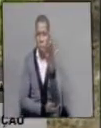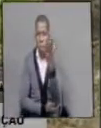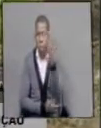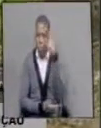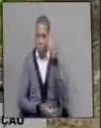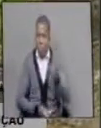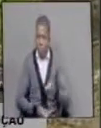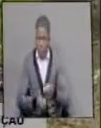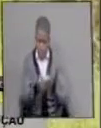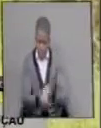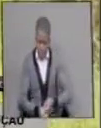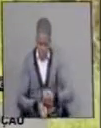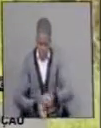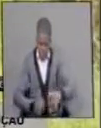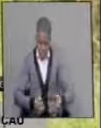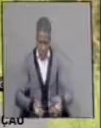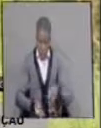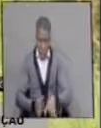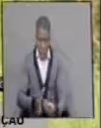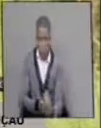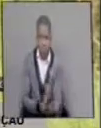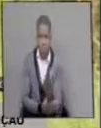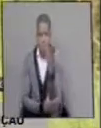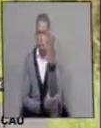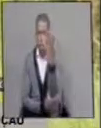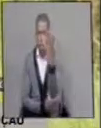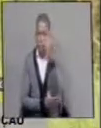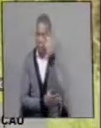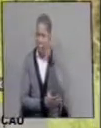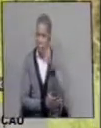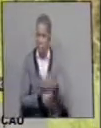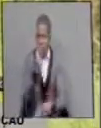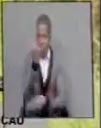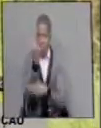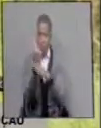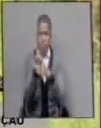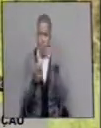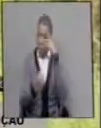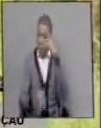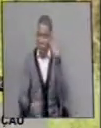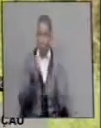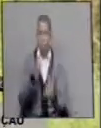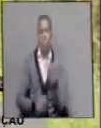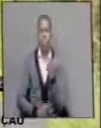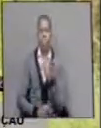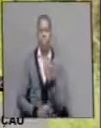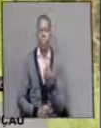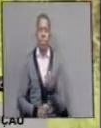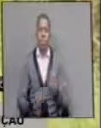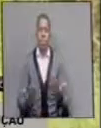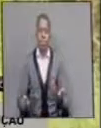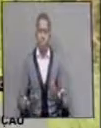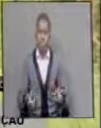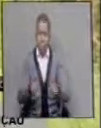poderão ser apoiados no âmbito da estratégia para sair da crise utilizando os fundos serão